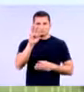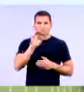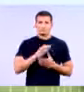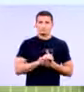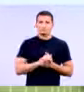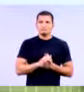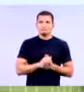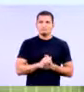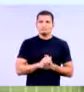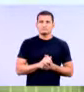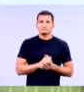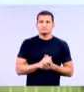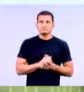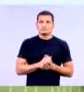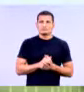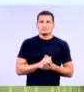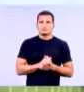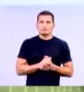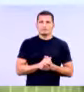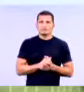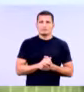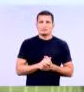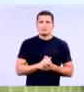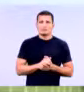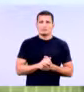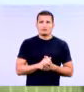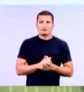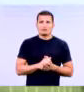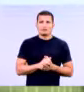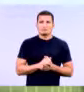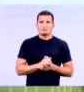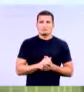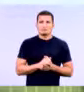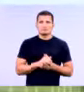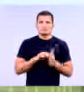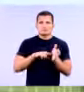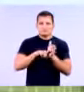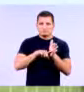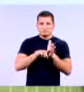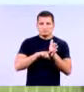um processo dentro de uma busca por um